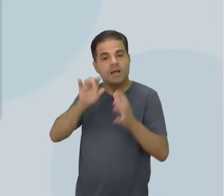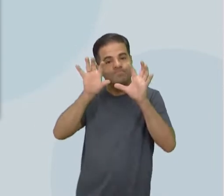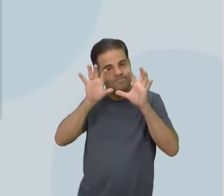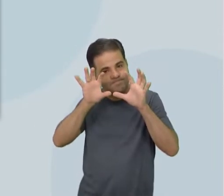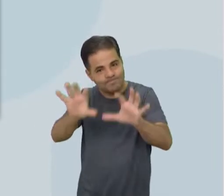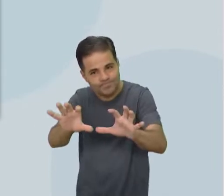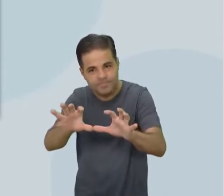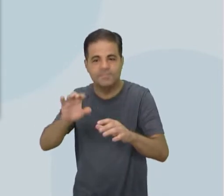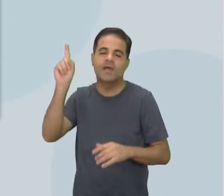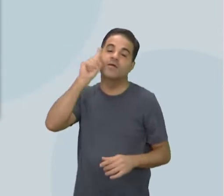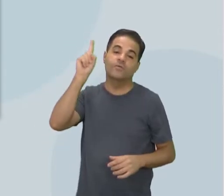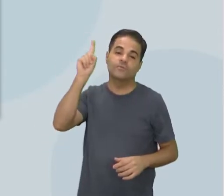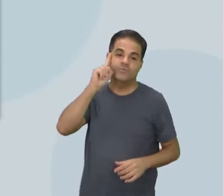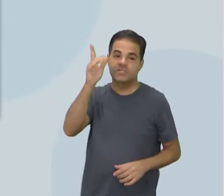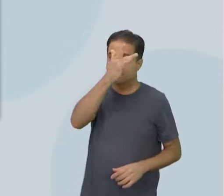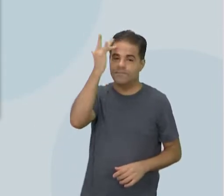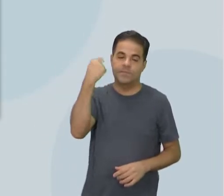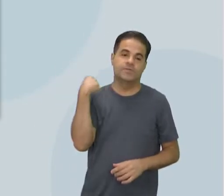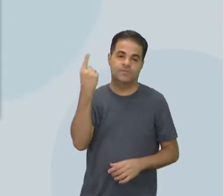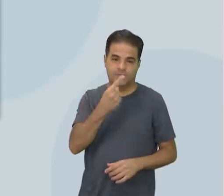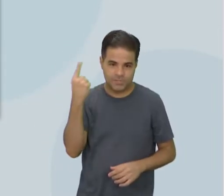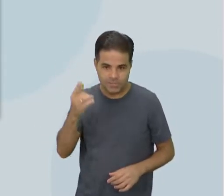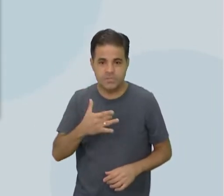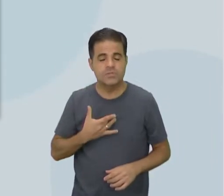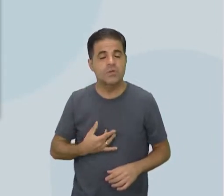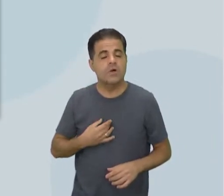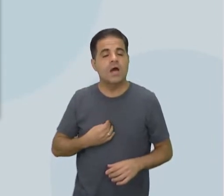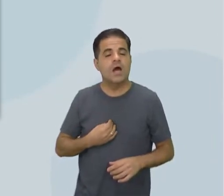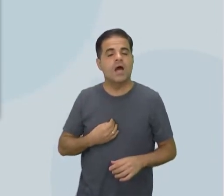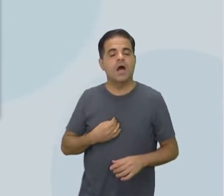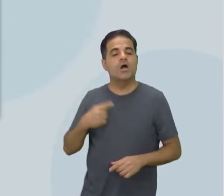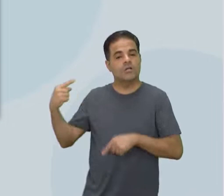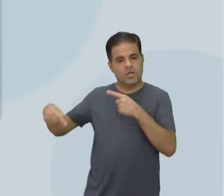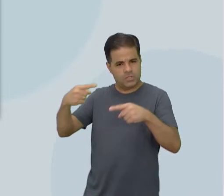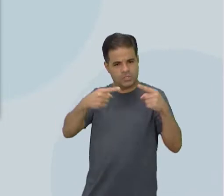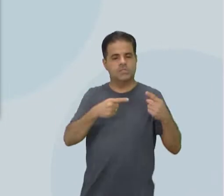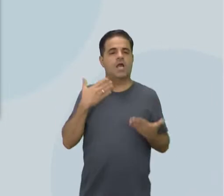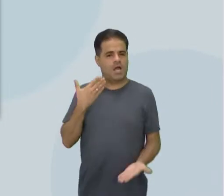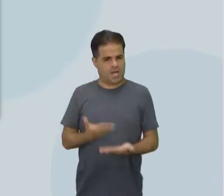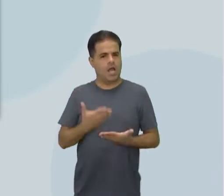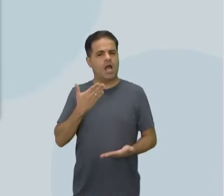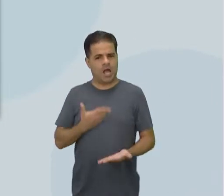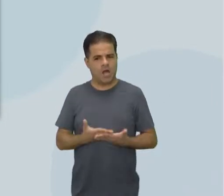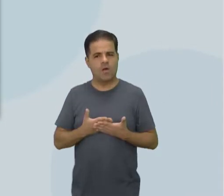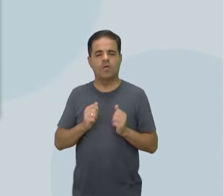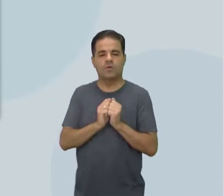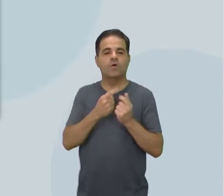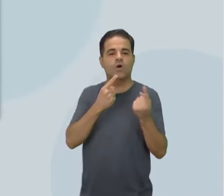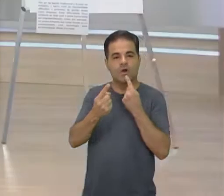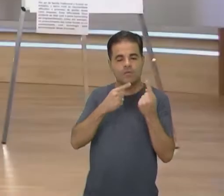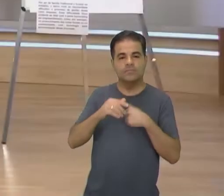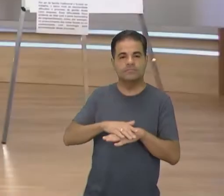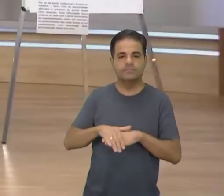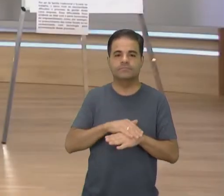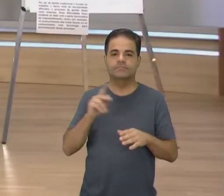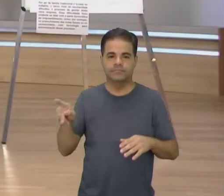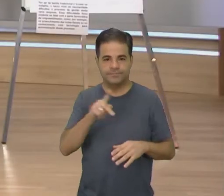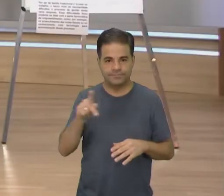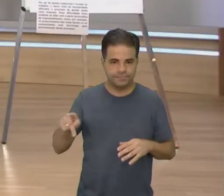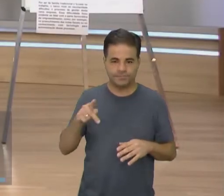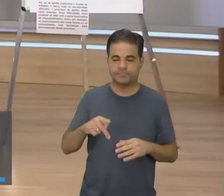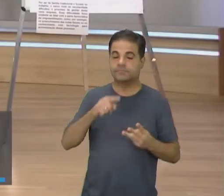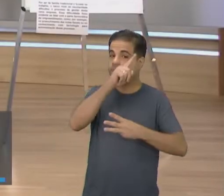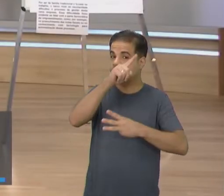impacto no cotidiano das pessoas. E aí a gente discutiu, inclusive foi até na aula que eu fiz com a professora Mara, que a gente falou aí